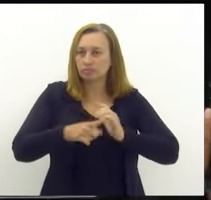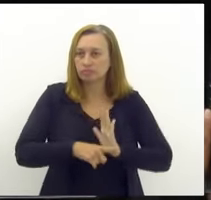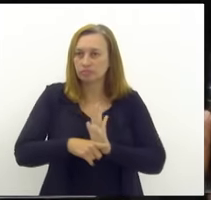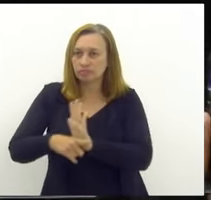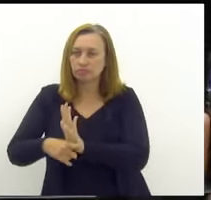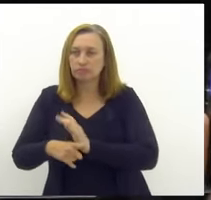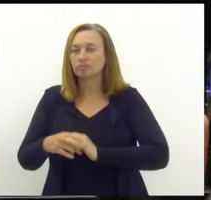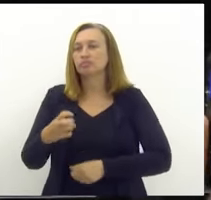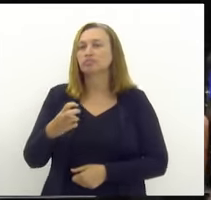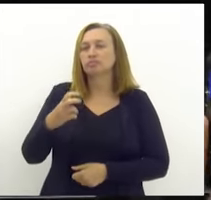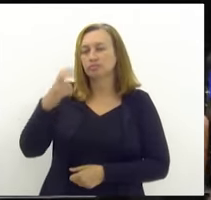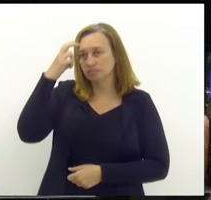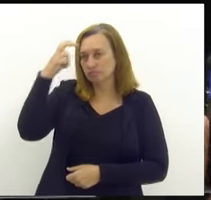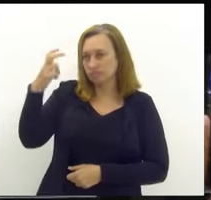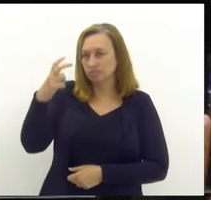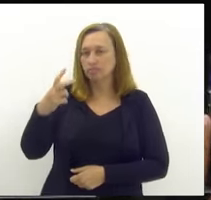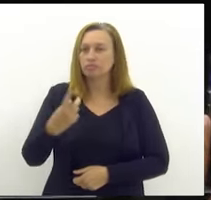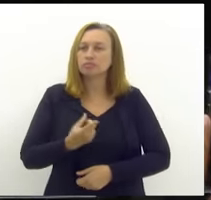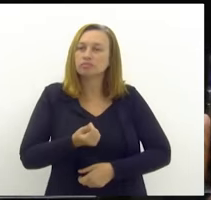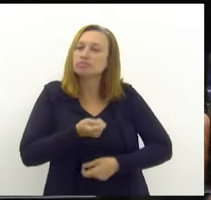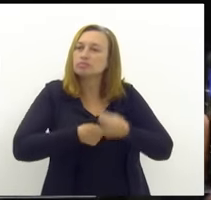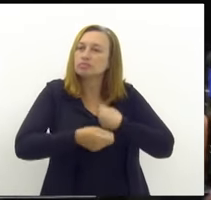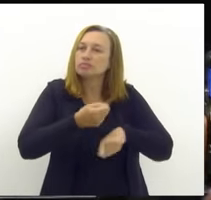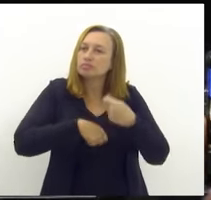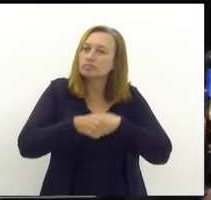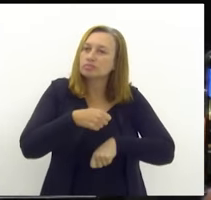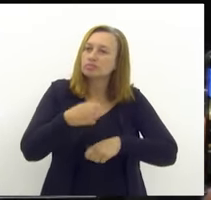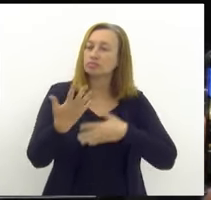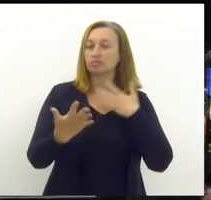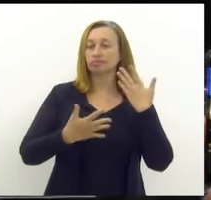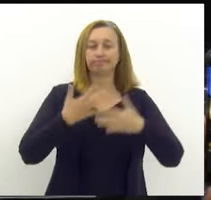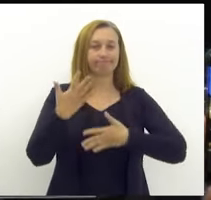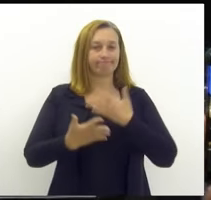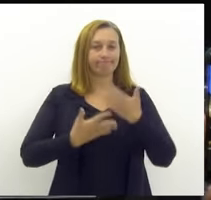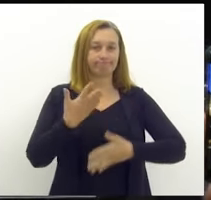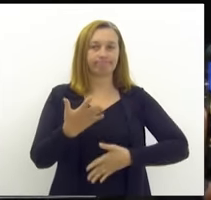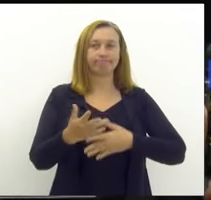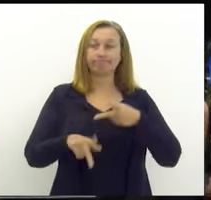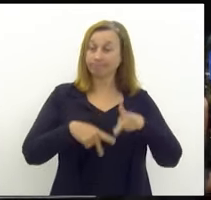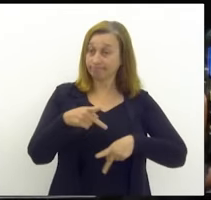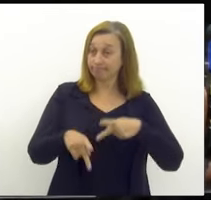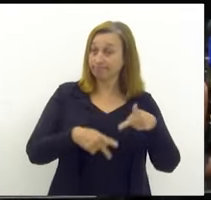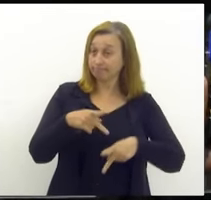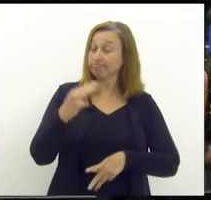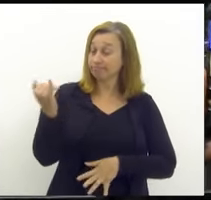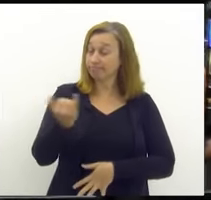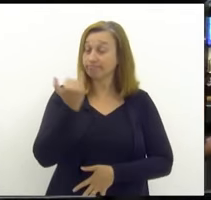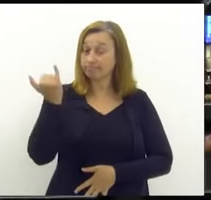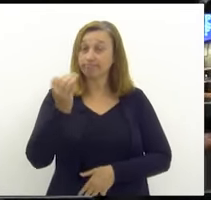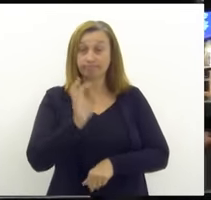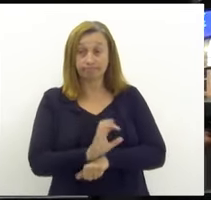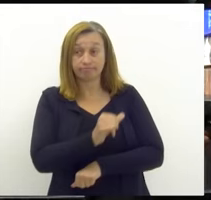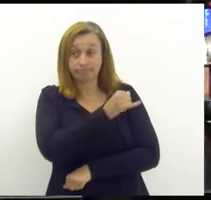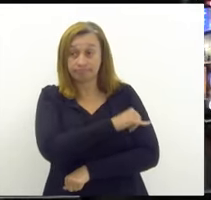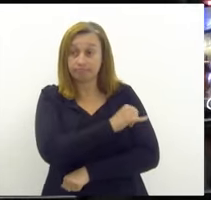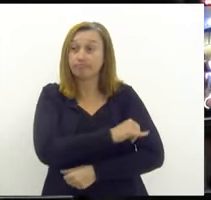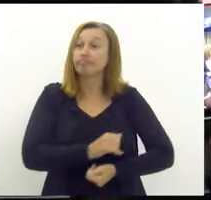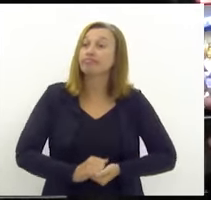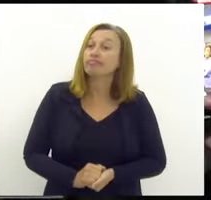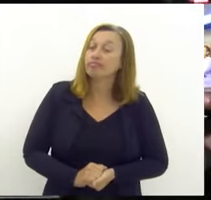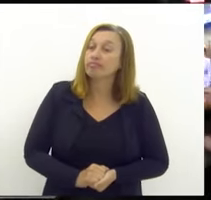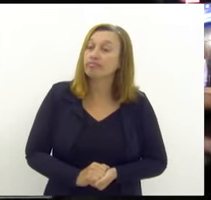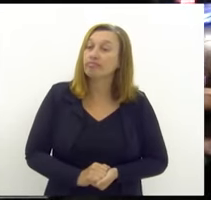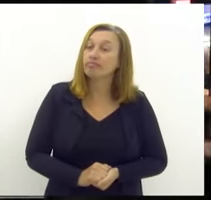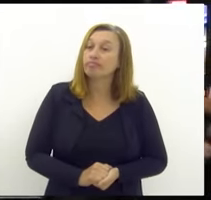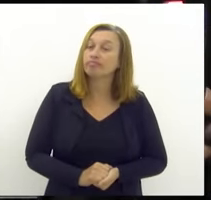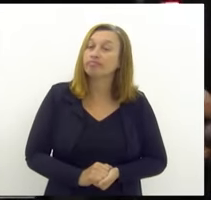cultura que gera riqueza e faz alegria do nosso povo e que é tão importante pro estado do Rio de Janeiro é